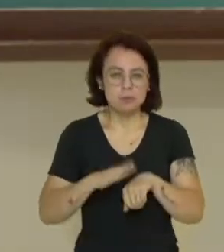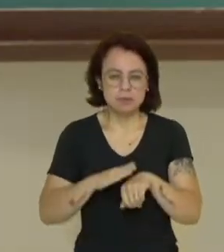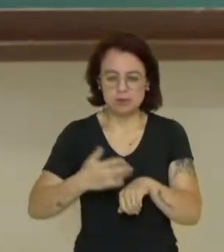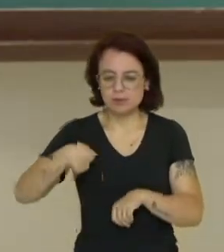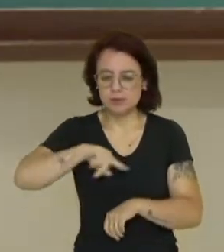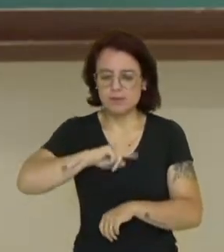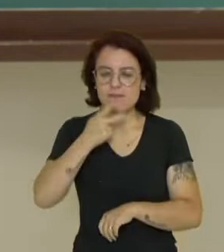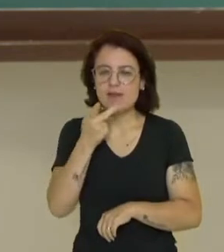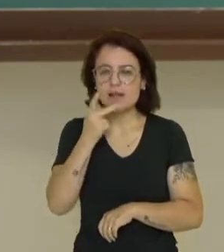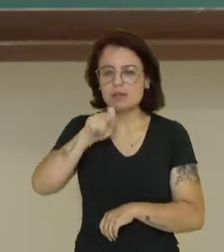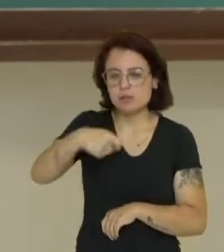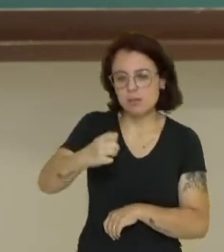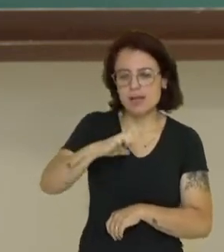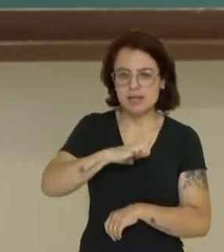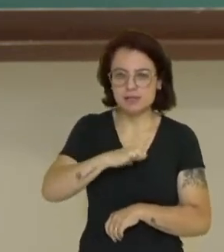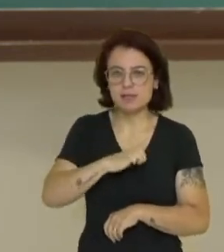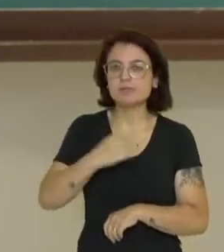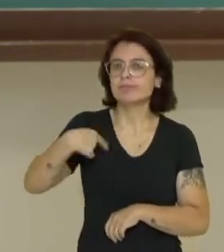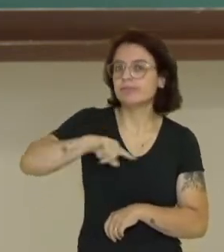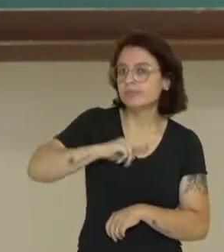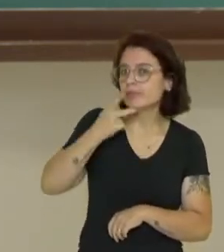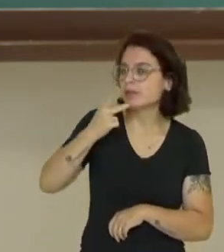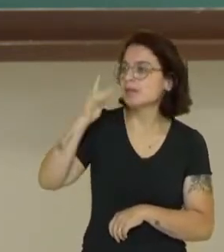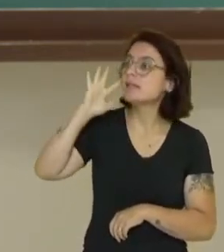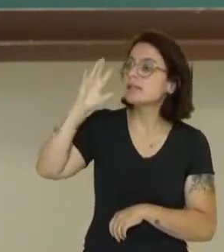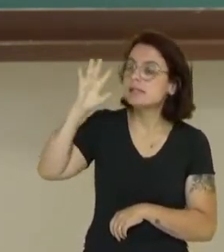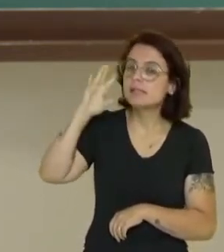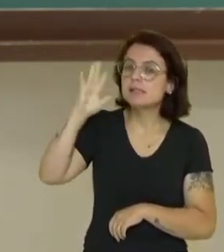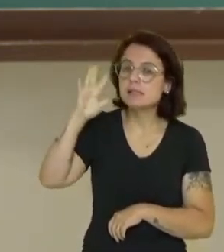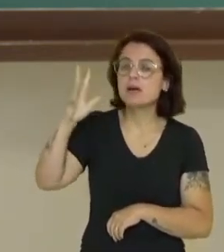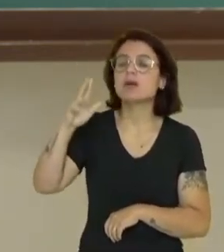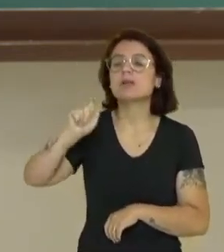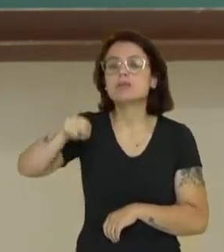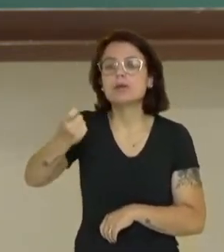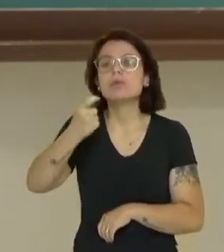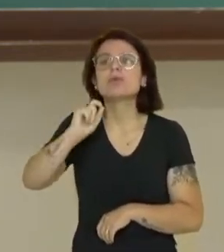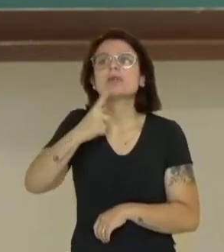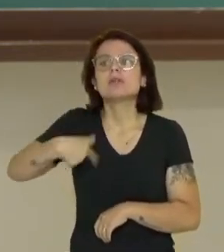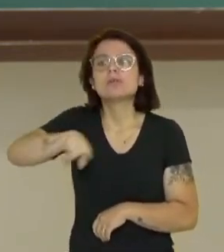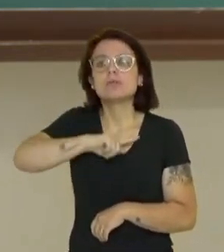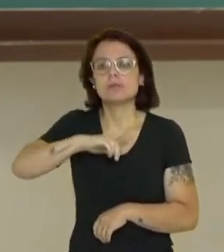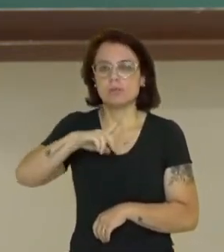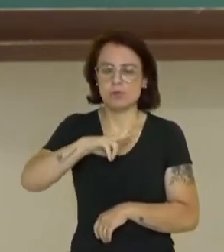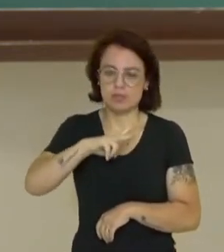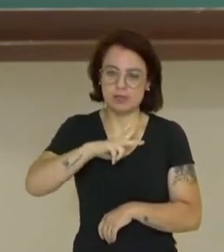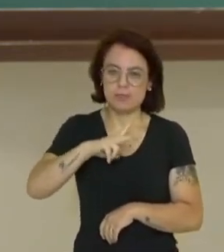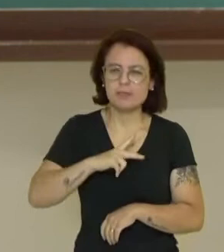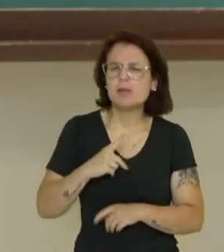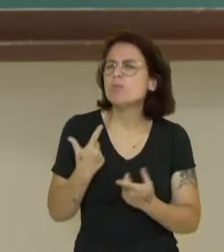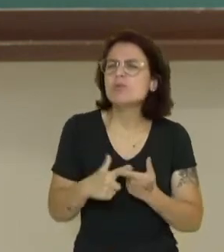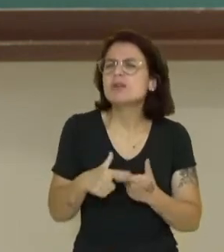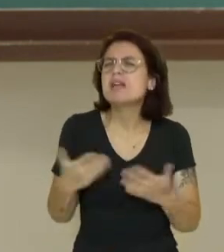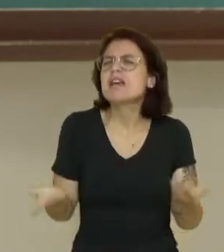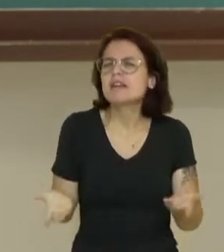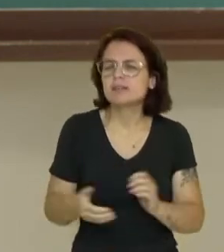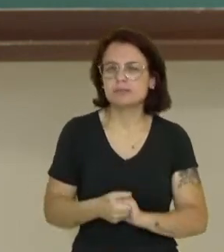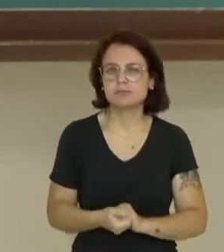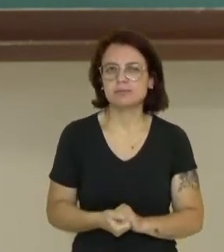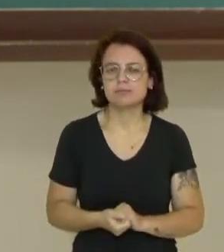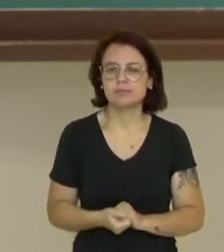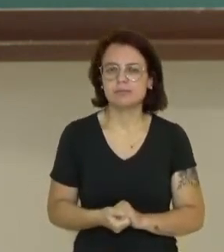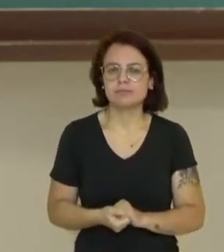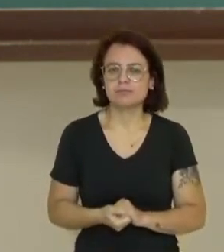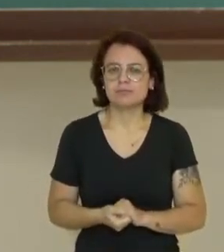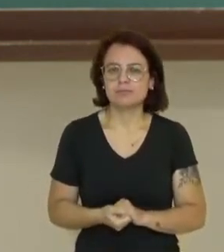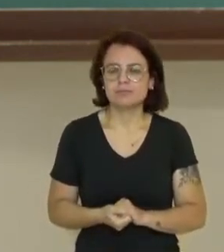está falando sobre uma reflexão sobre as nossas ações morais, né? Mas é uma reflexão para quê? O que quer a ética, né?